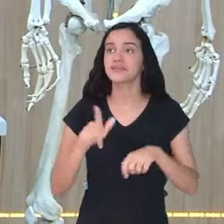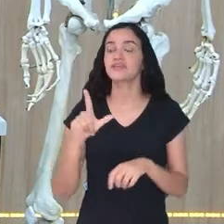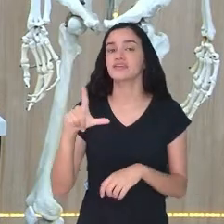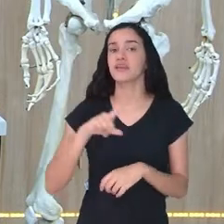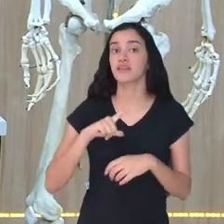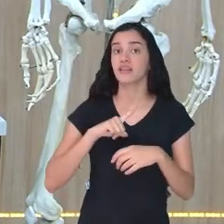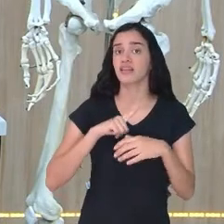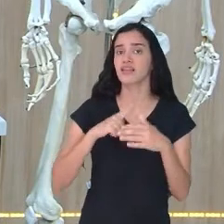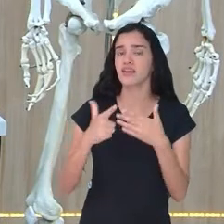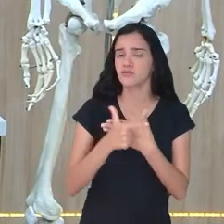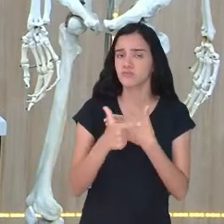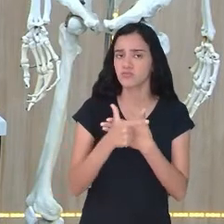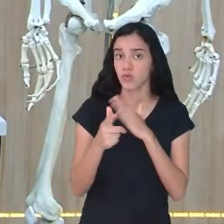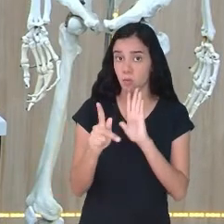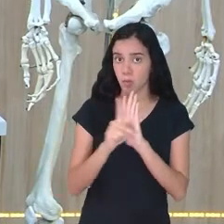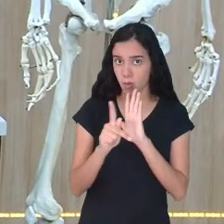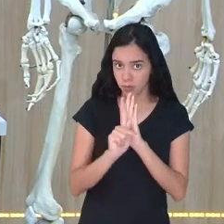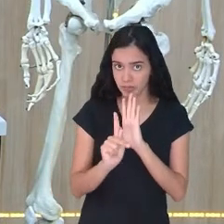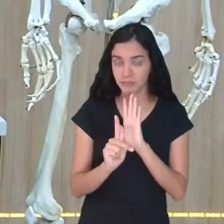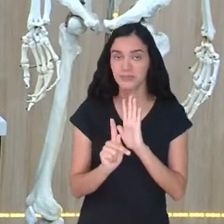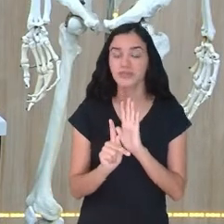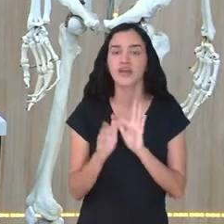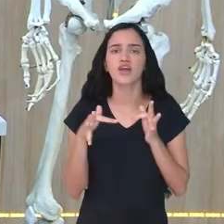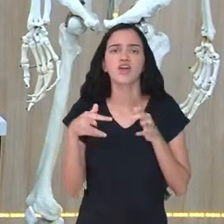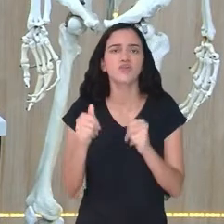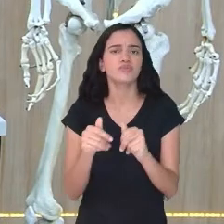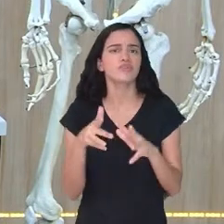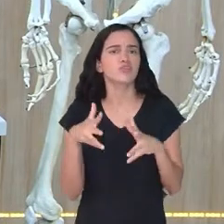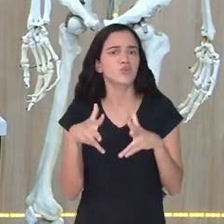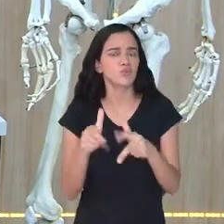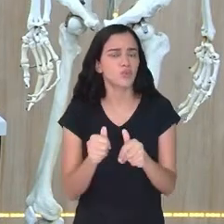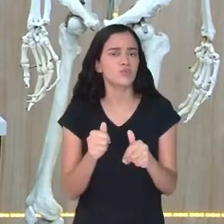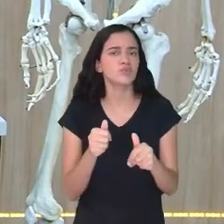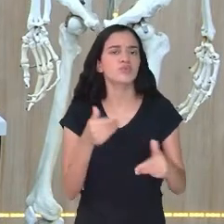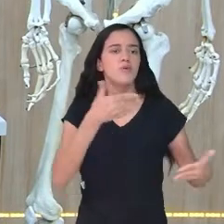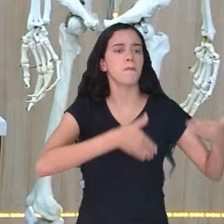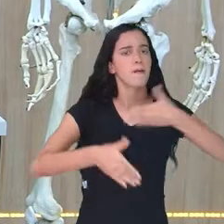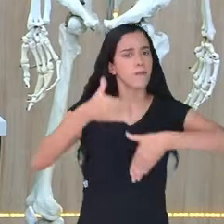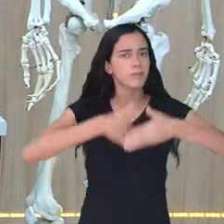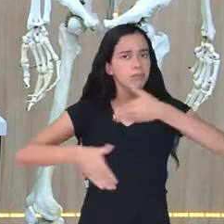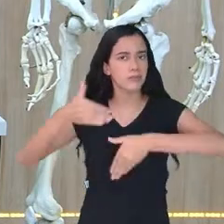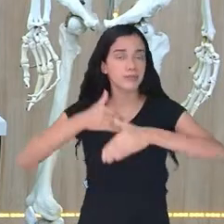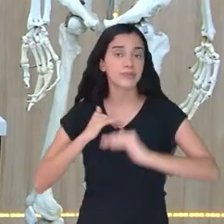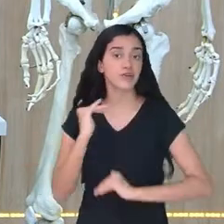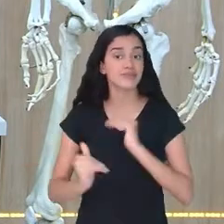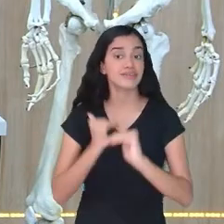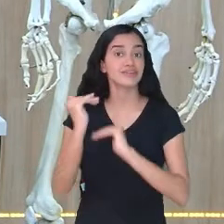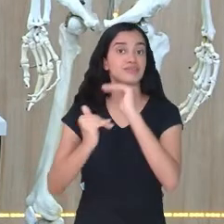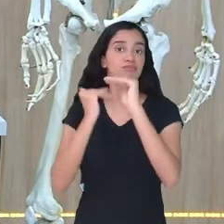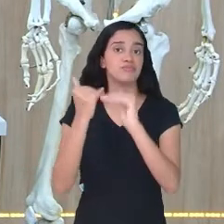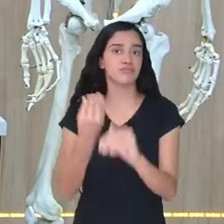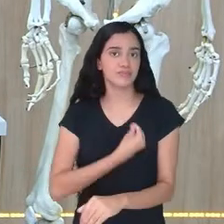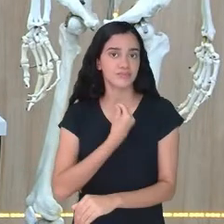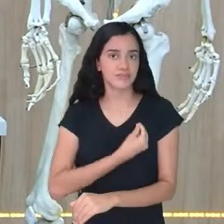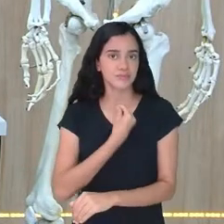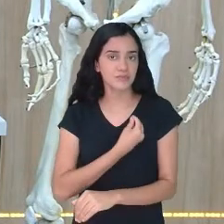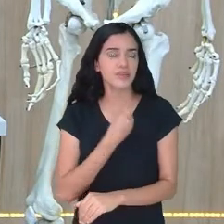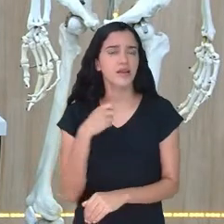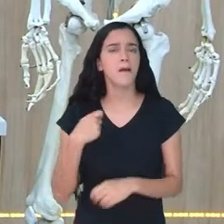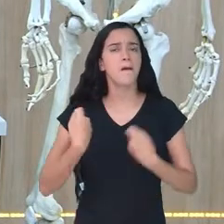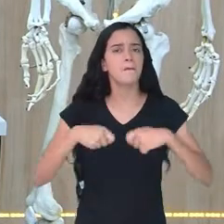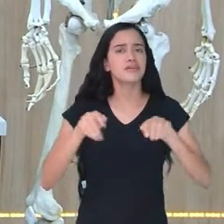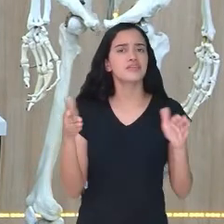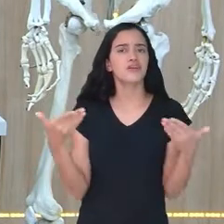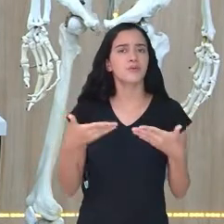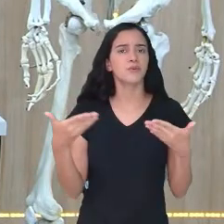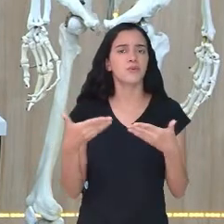função. E, por fim, né, a questão aí de todos colaboram para a manutenção e o desenvolvimento da vida. Então, a gente precisa